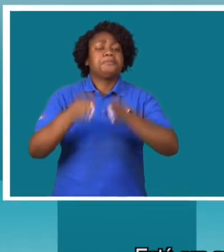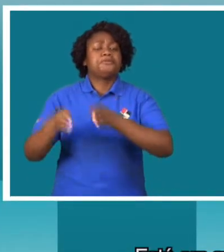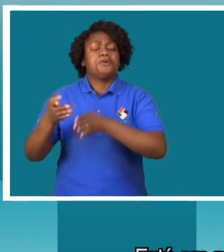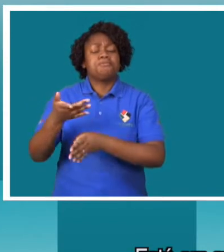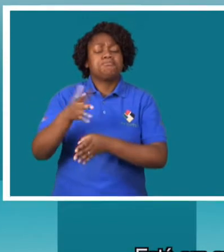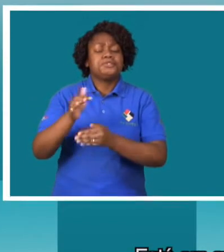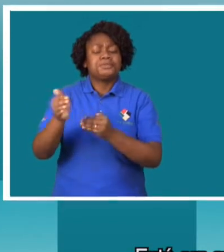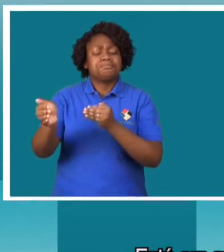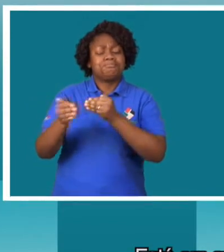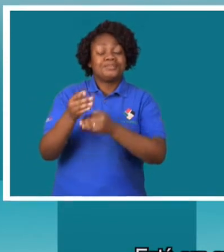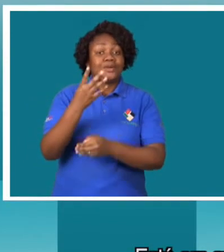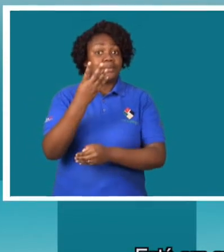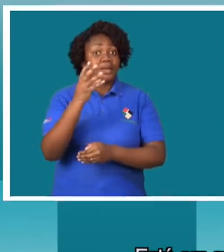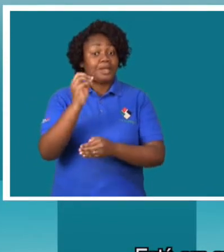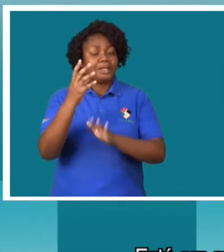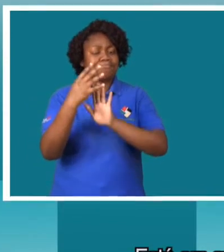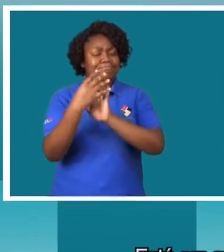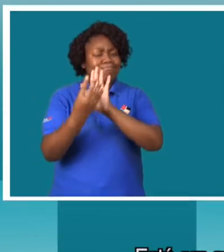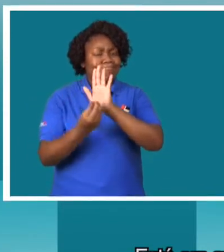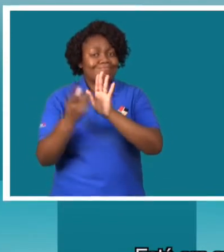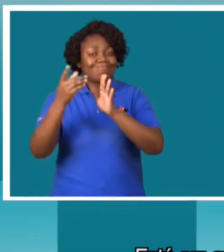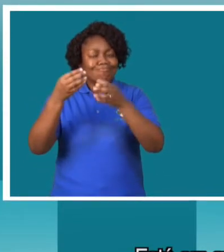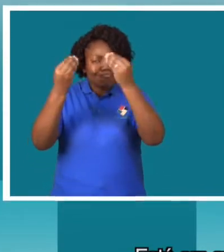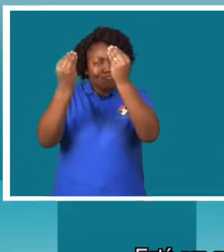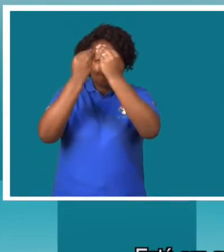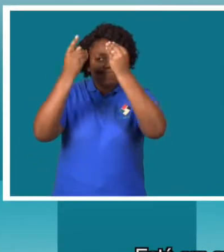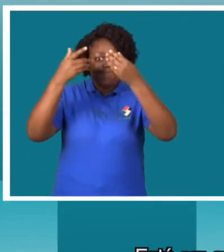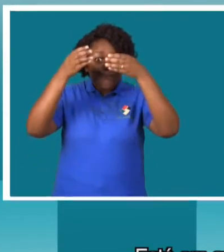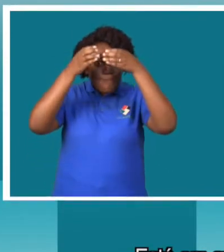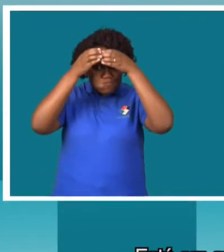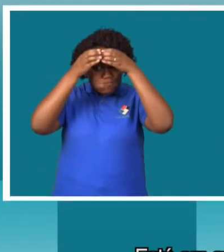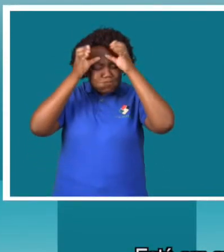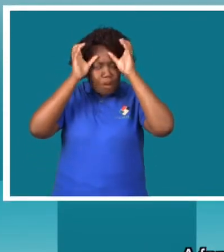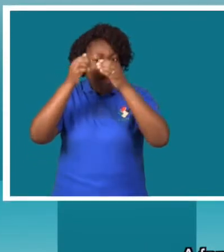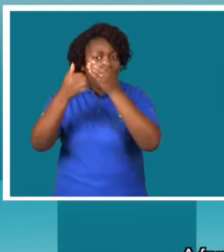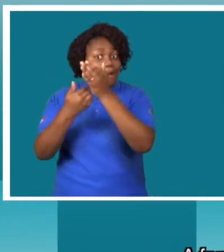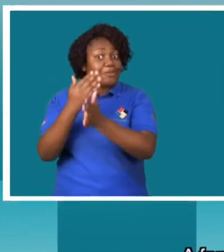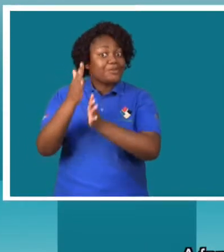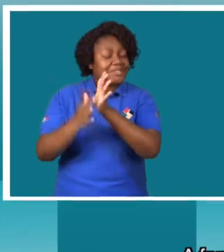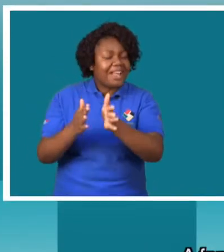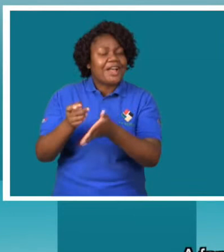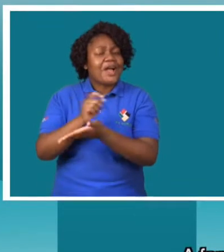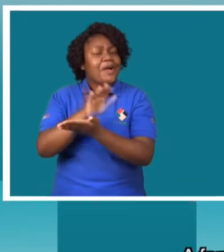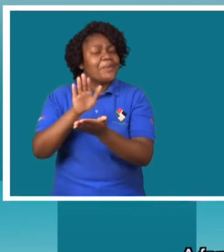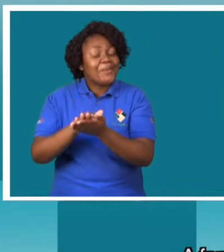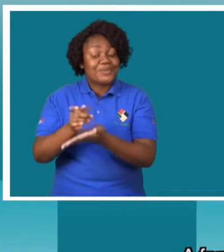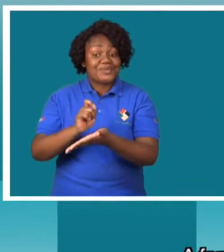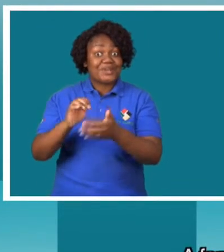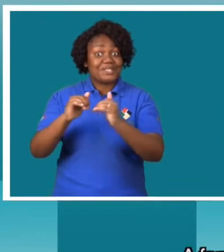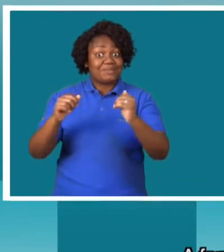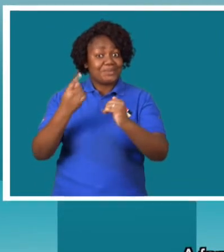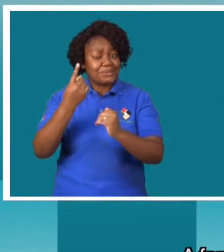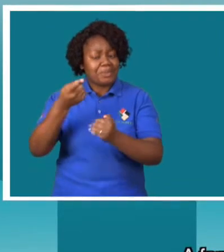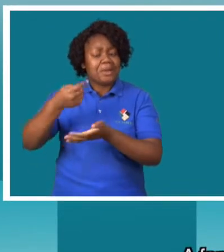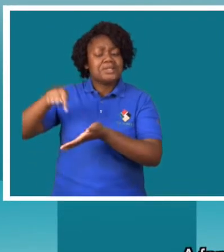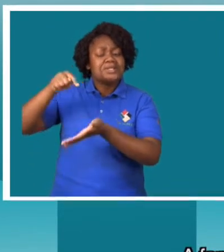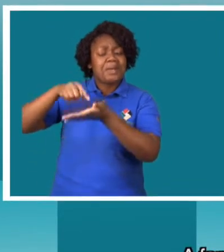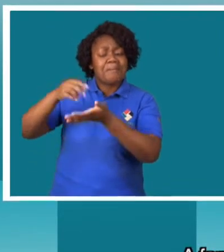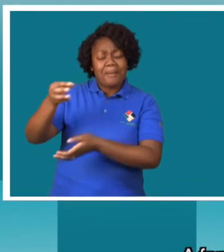capacitação de perto de 40 funcionários públicos em Língua de Sinais. A formação decorre na Escola